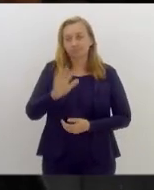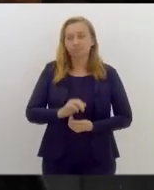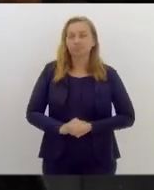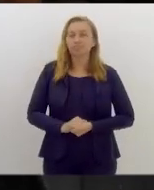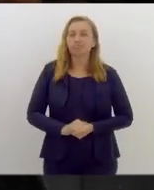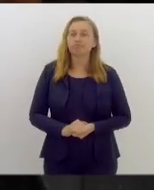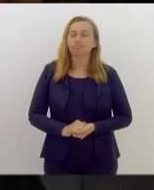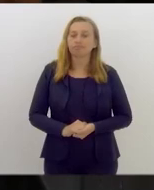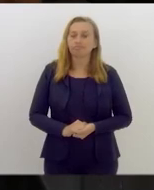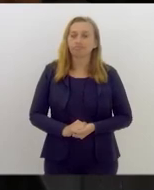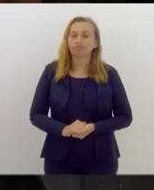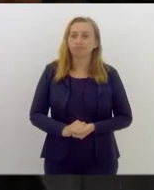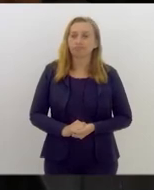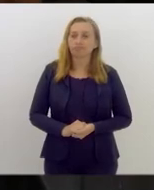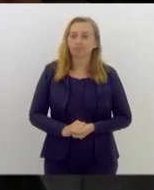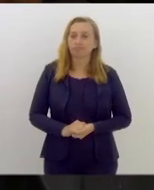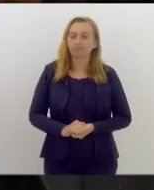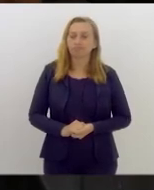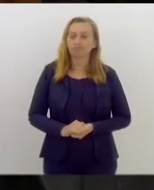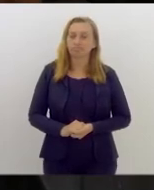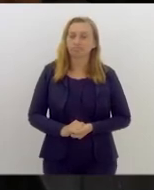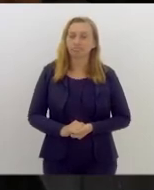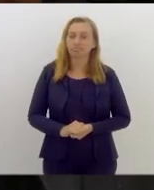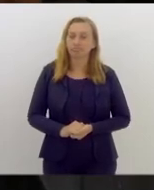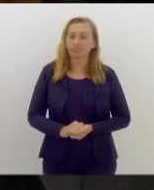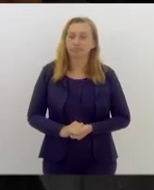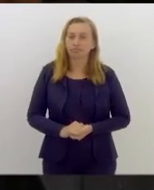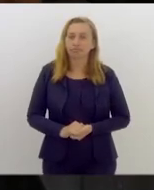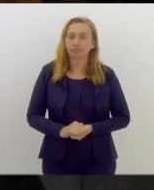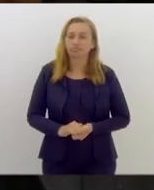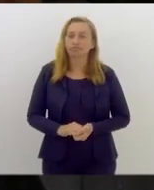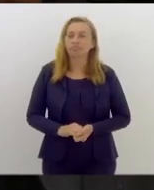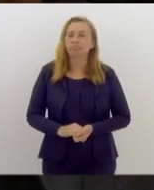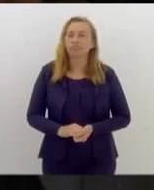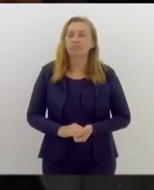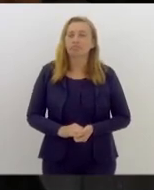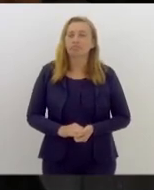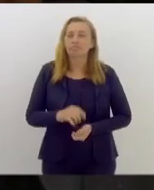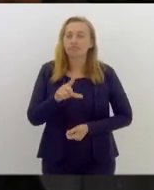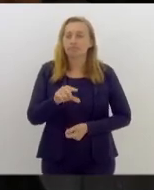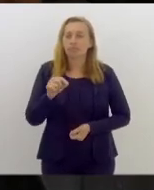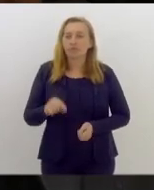a modulação do vigor dessa decisão